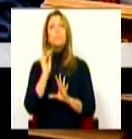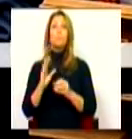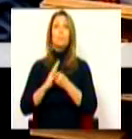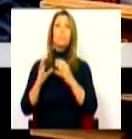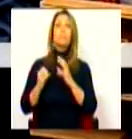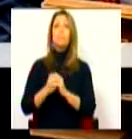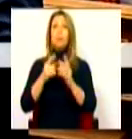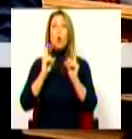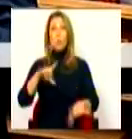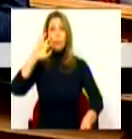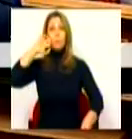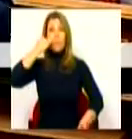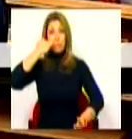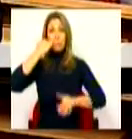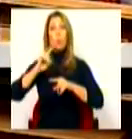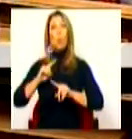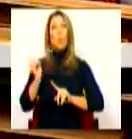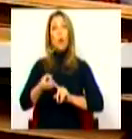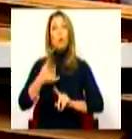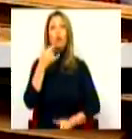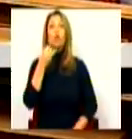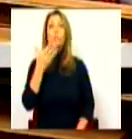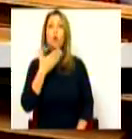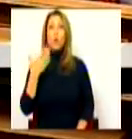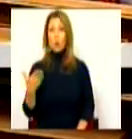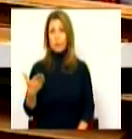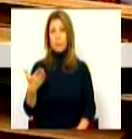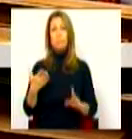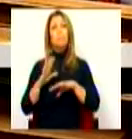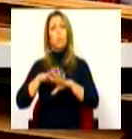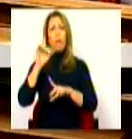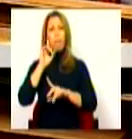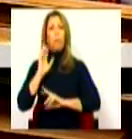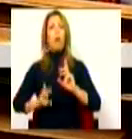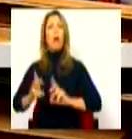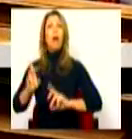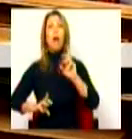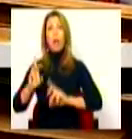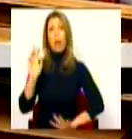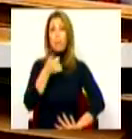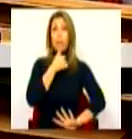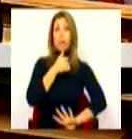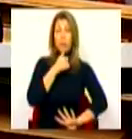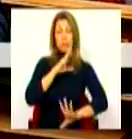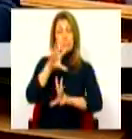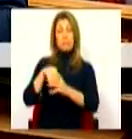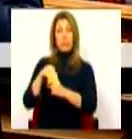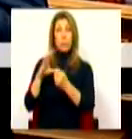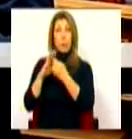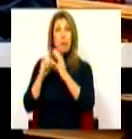A Caixa Geral de Depósitos começou a dar prejuízo em 2011. As imparidades registadas na Caixa Geral de Depósitos no